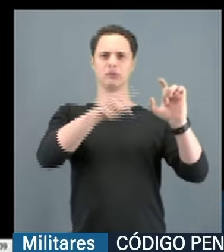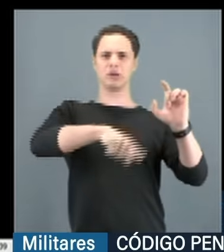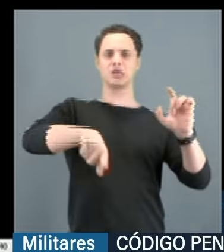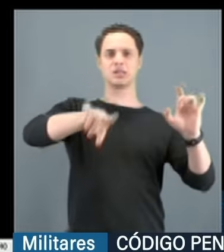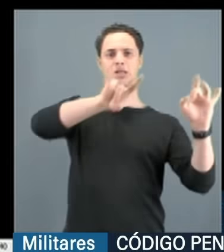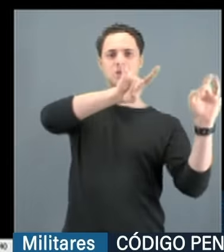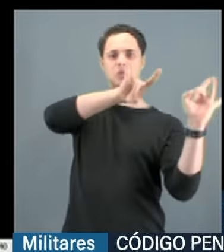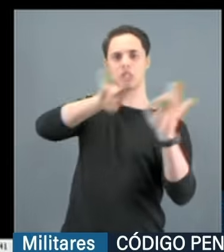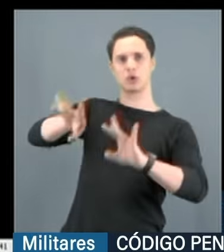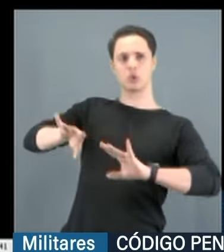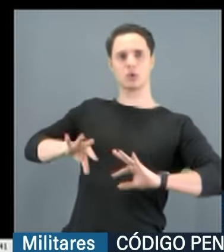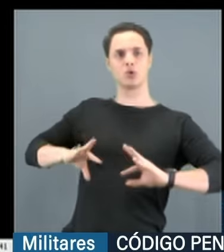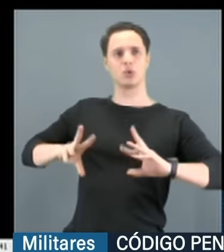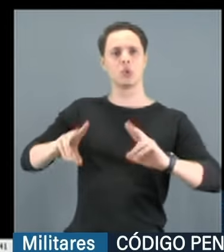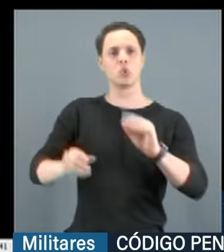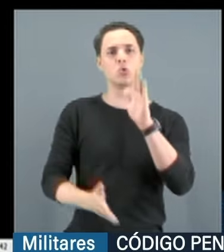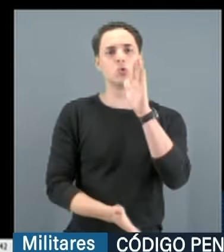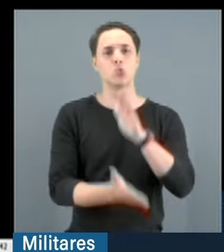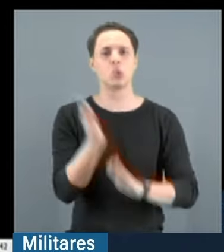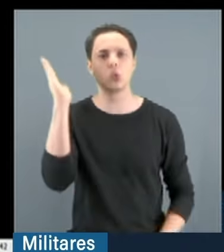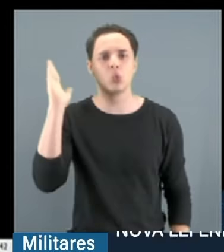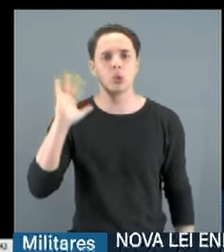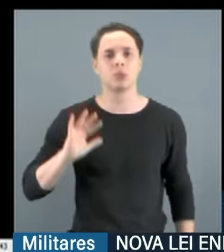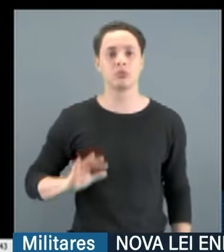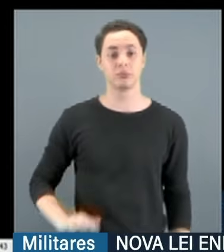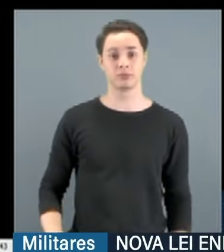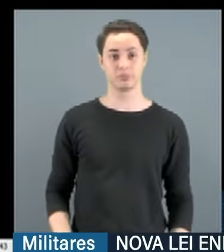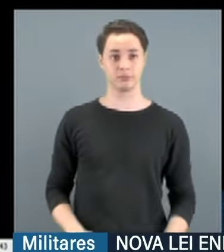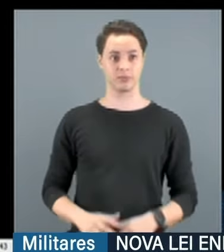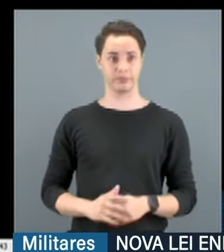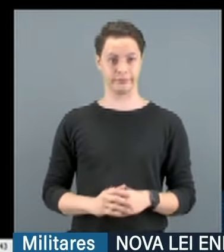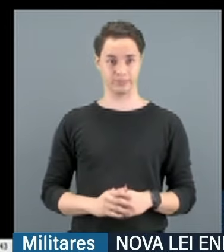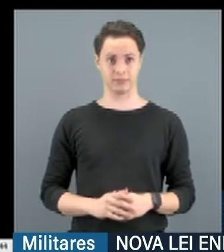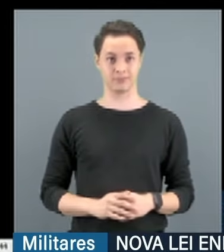trás e desapareceu depois de eleita.